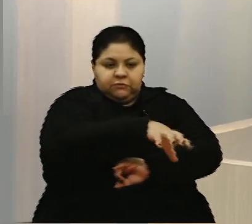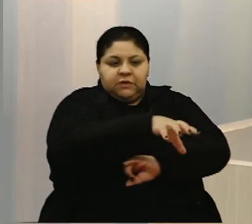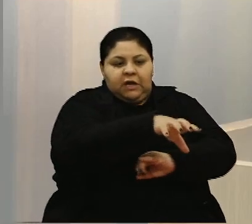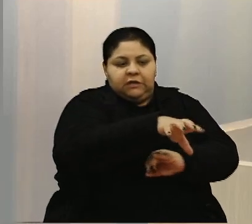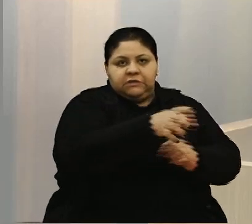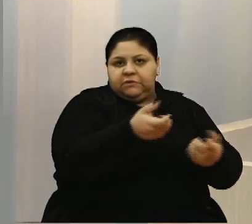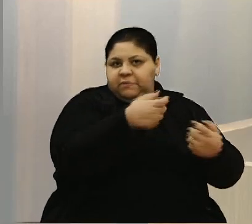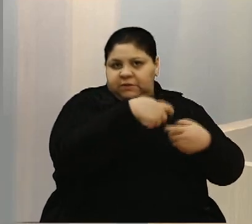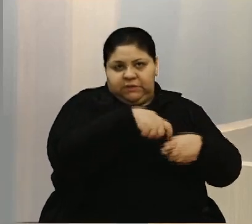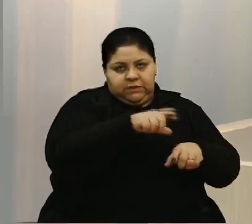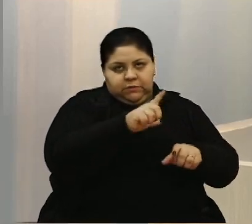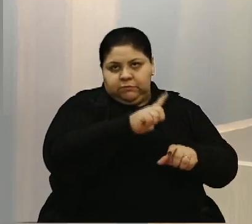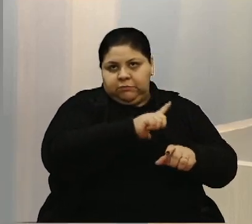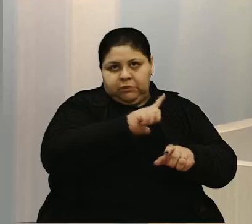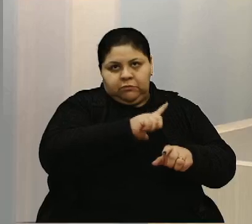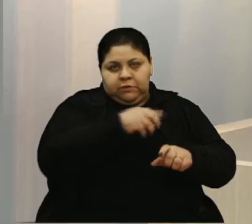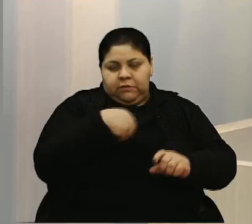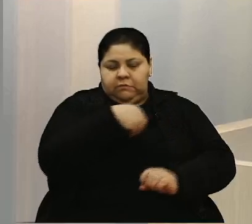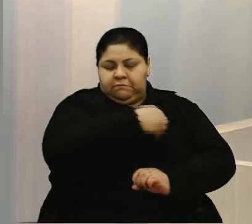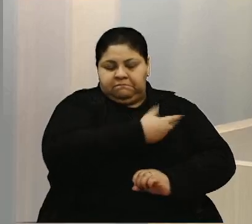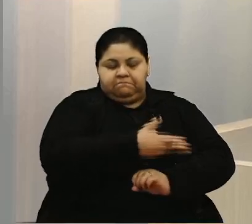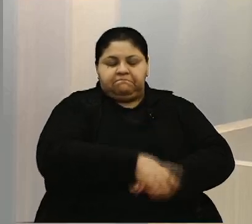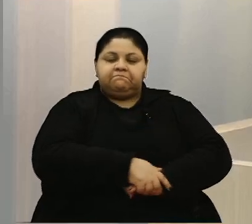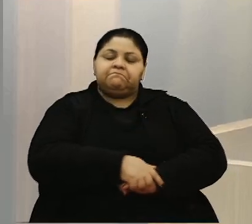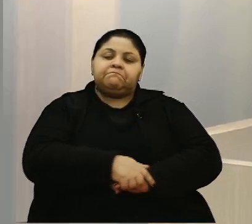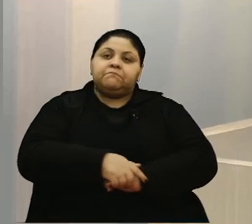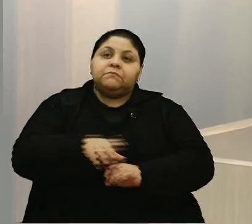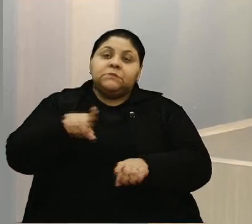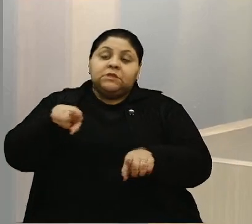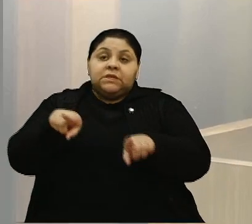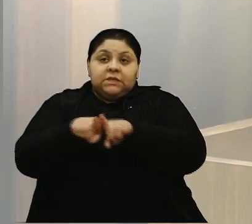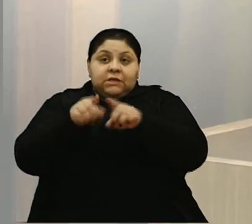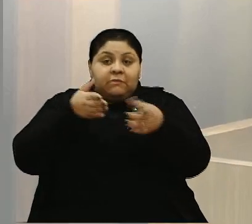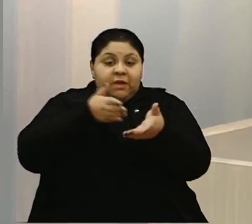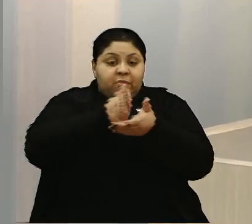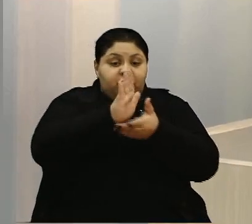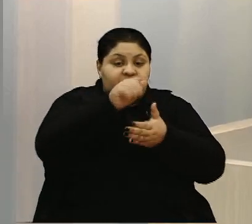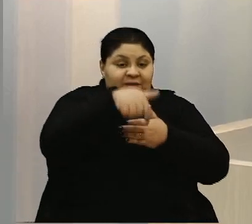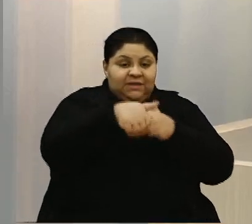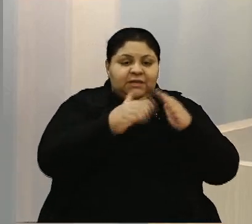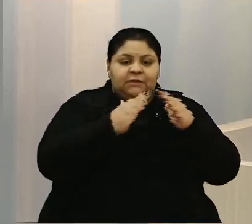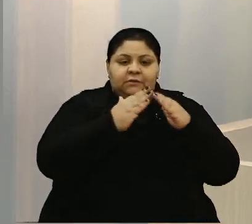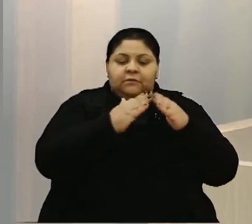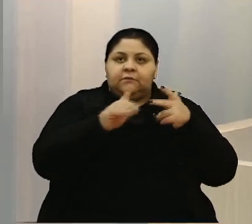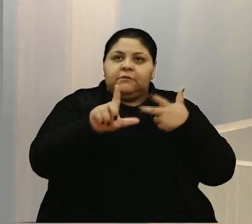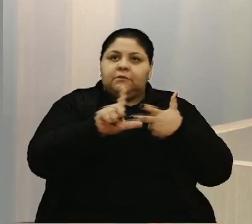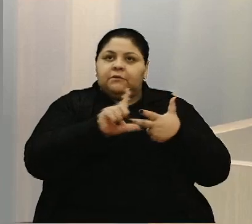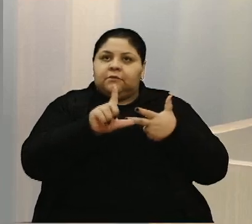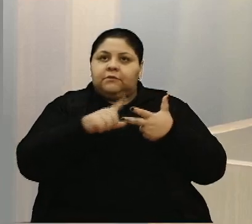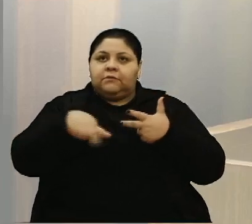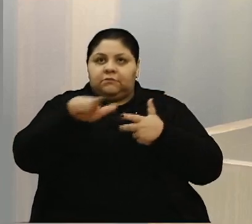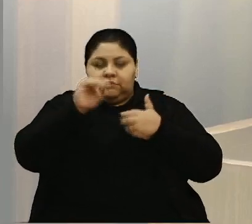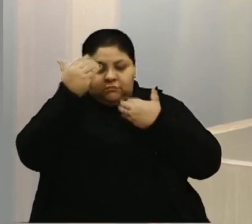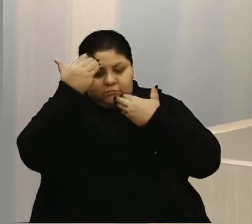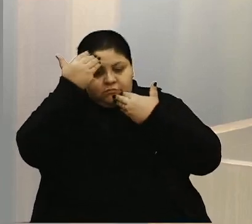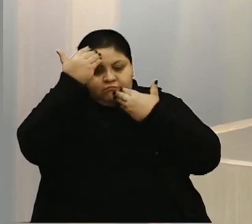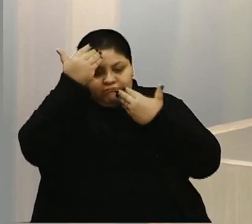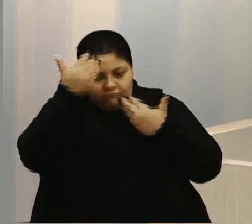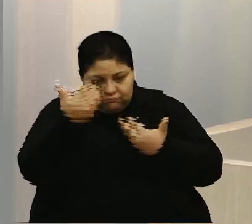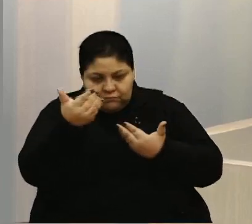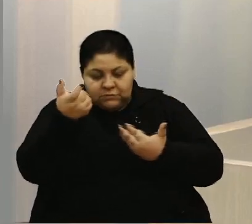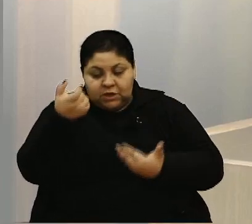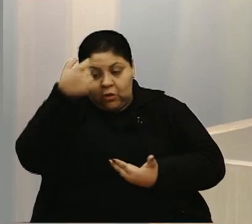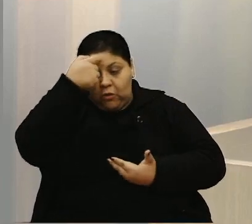sem médicos. E algo que foi aprovado aqui nessa Casa Legislativa, e a gente agradece a